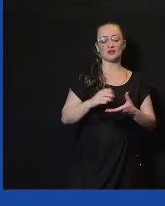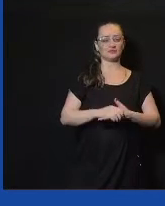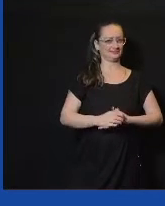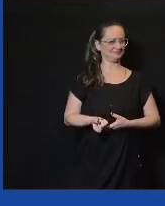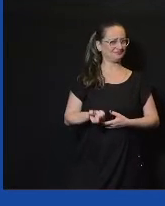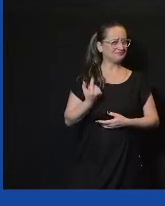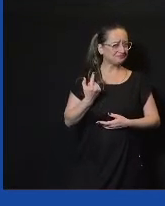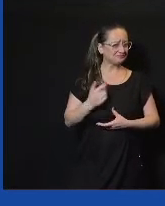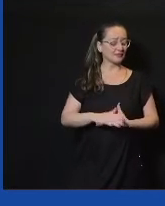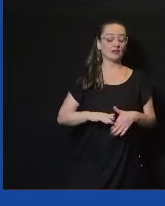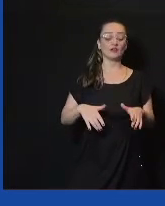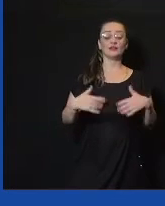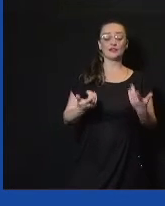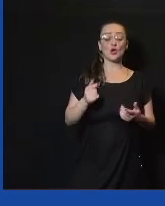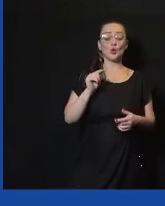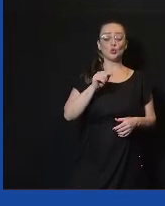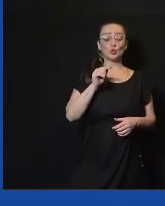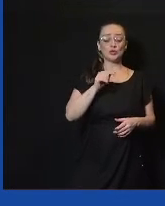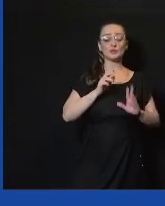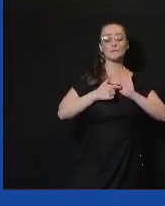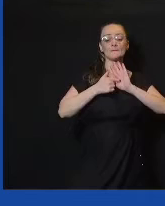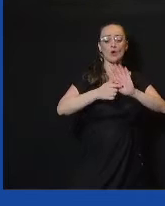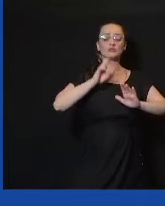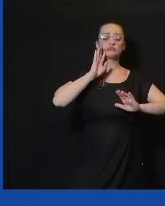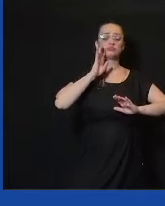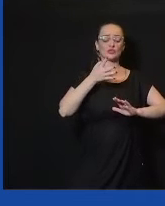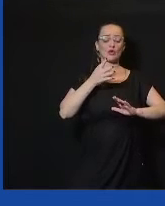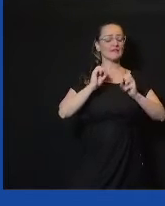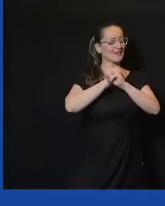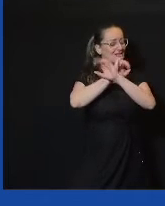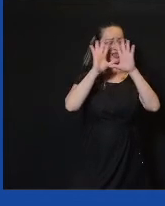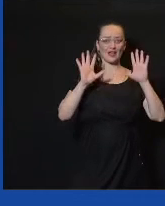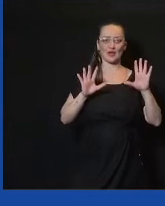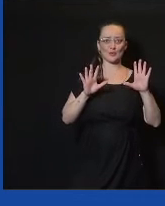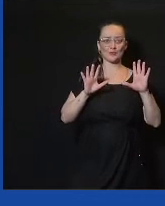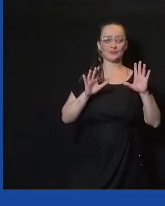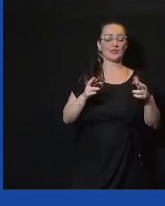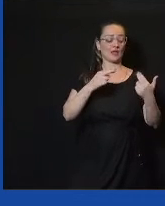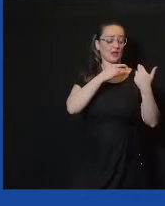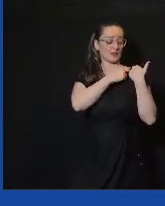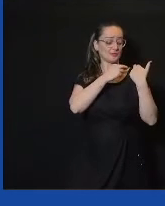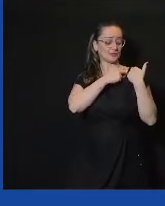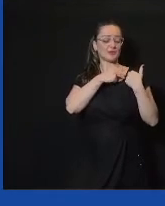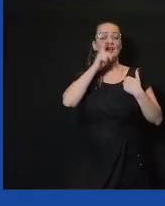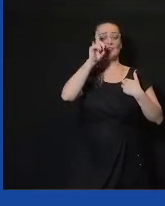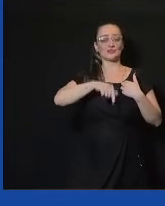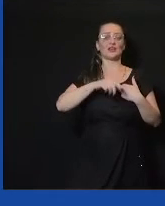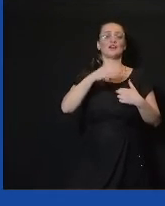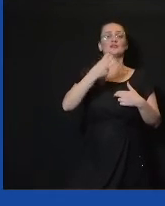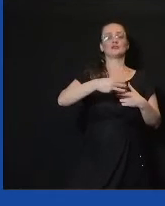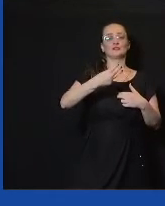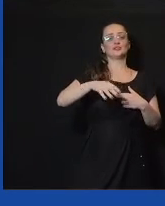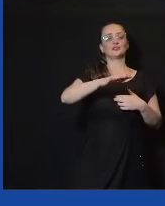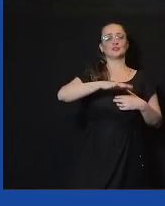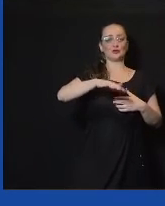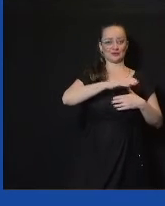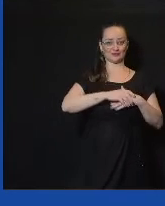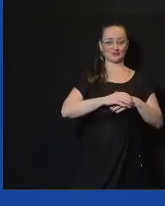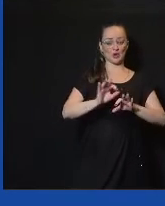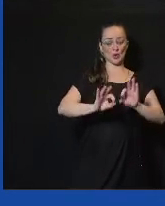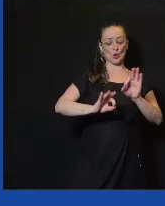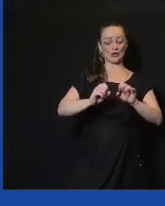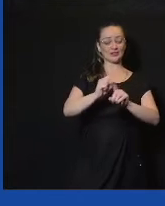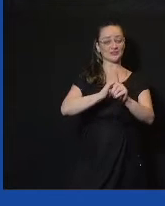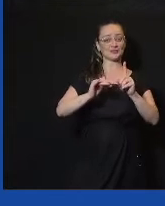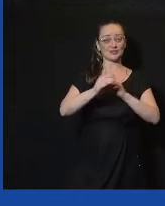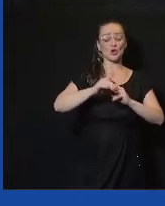Então, para mim, isso resolve, Rafa, de uma forma tão clara o papel que o terceiro setor, que as organizações sociais, com quem está lá todo